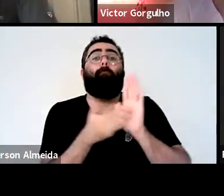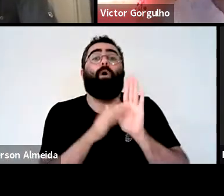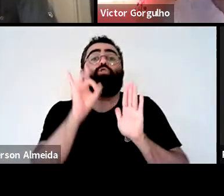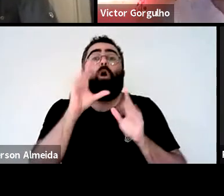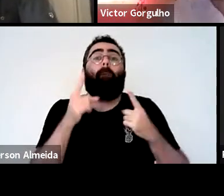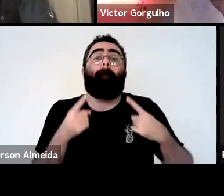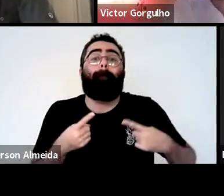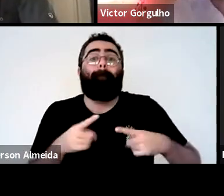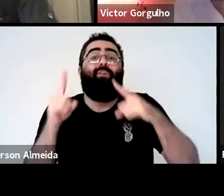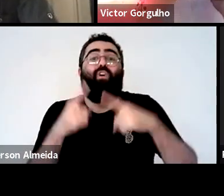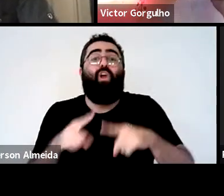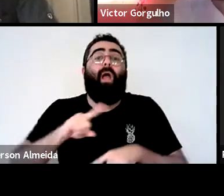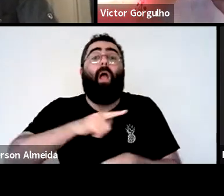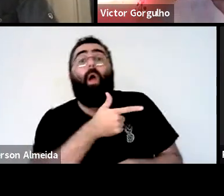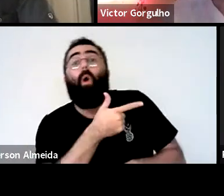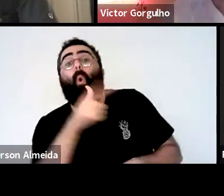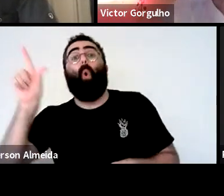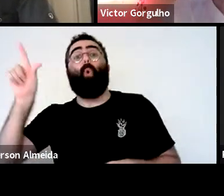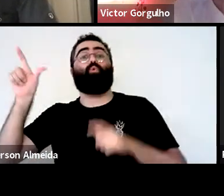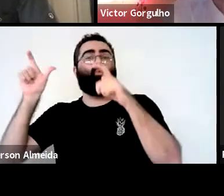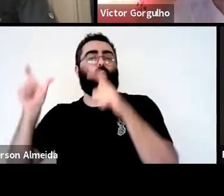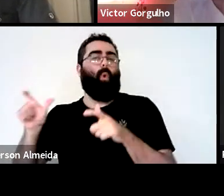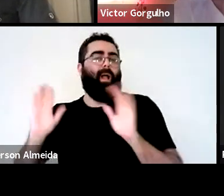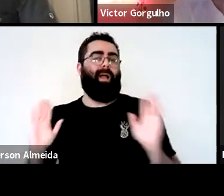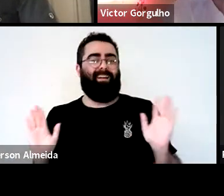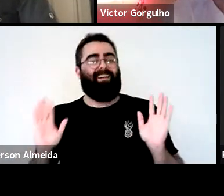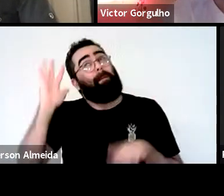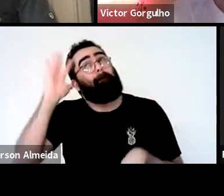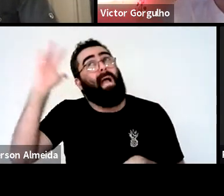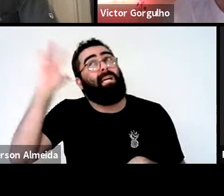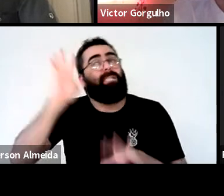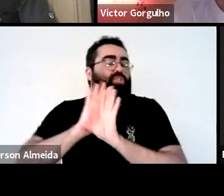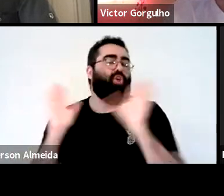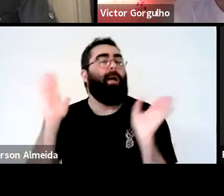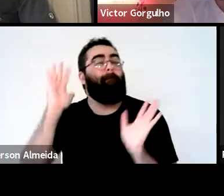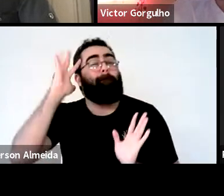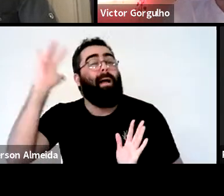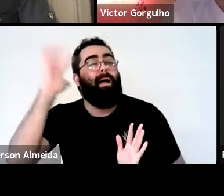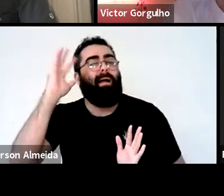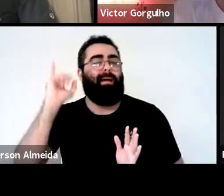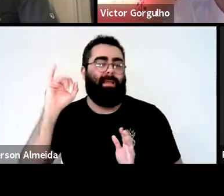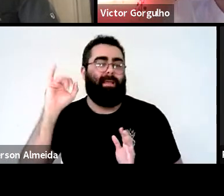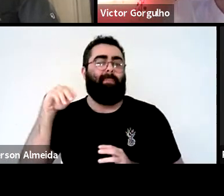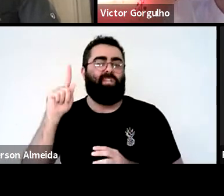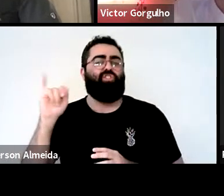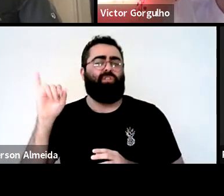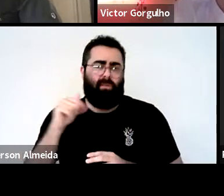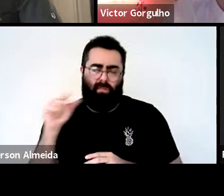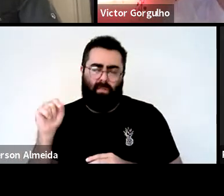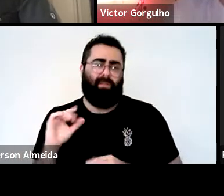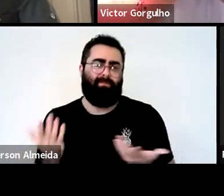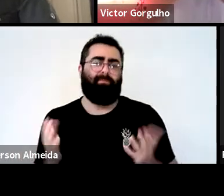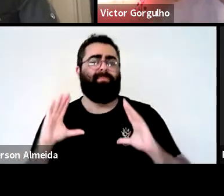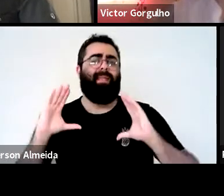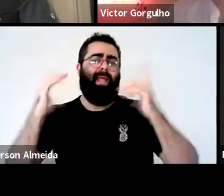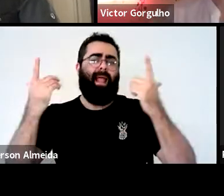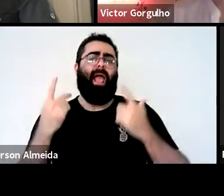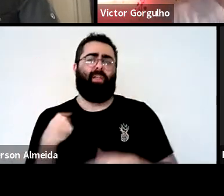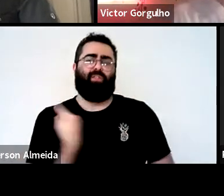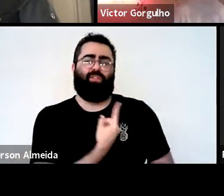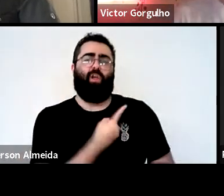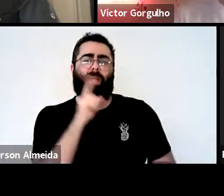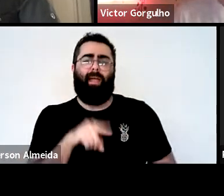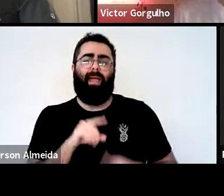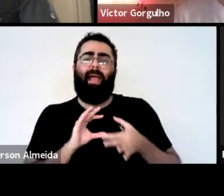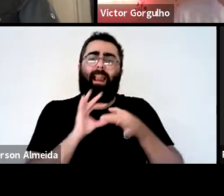dizendo. E é interessante porque a ideia de espaço já está completamente ligada à filosofia, né? Talvez o de lugar